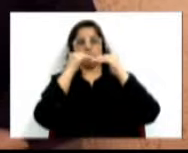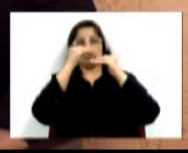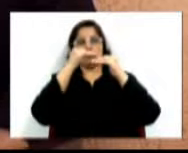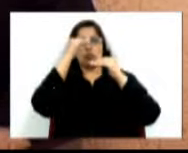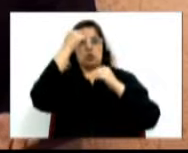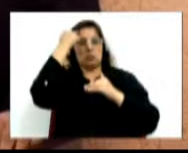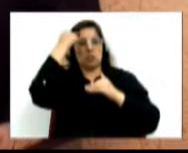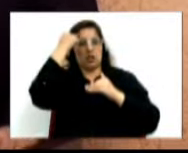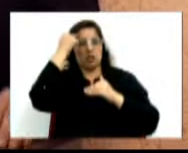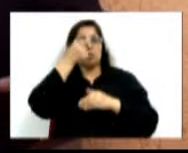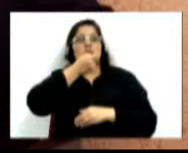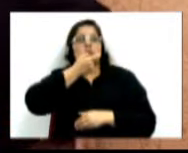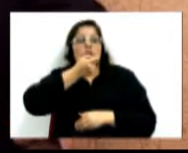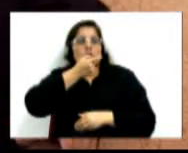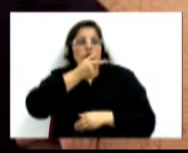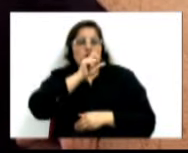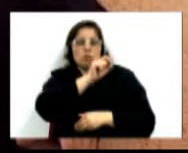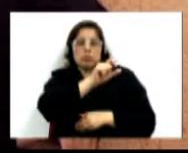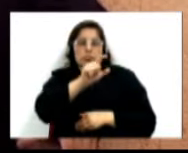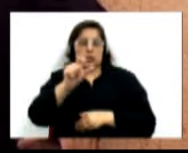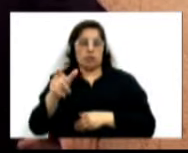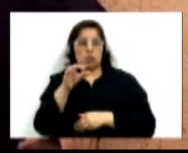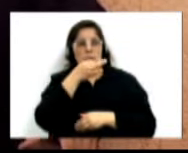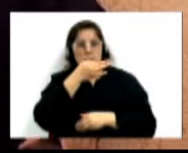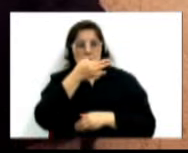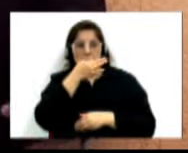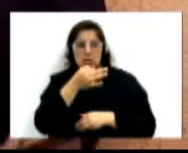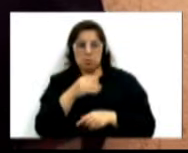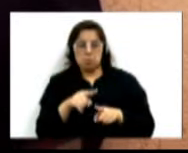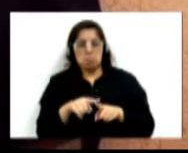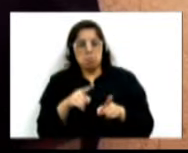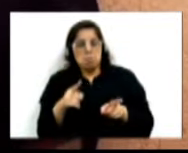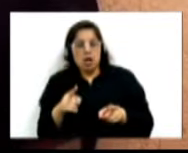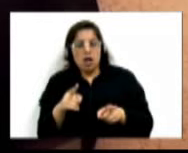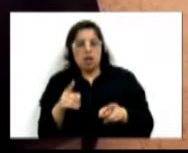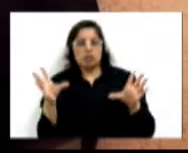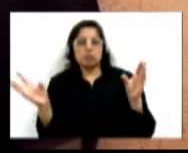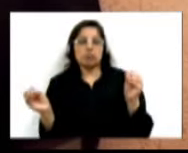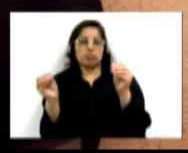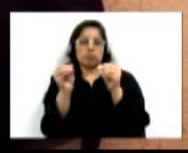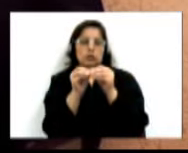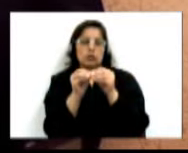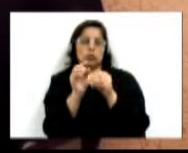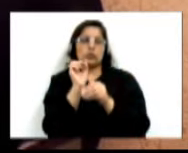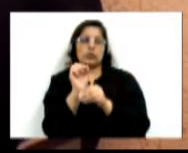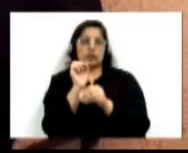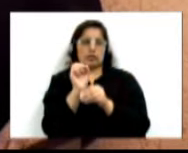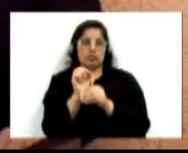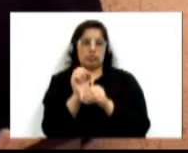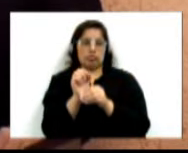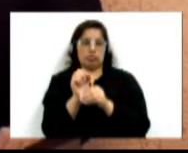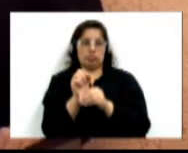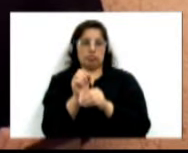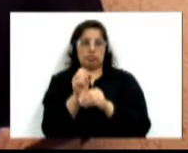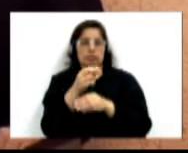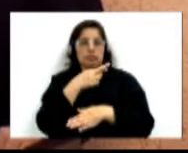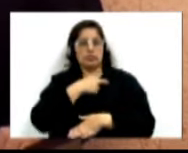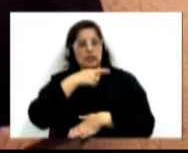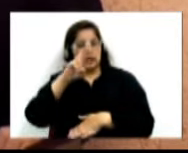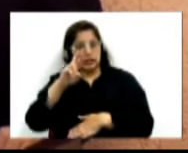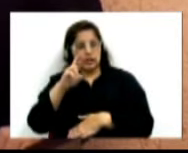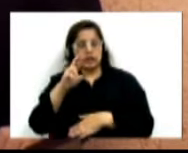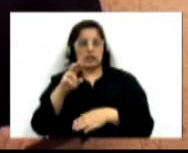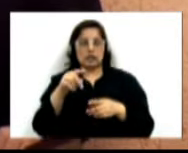do pensamento crítico, leva também a conclusões que nos faz rever principalmente conceitos religiosos,